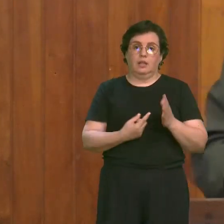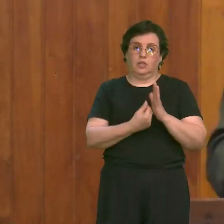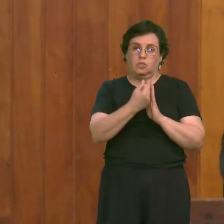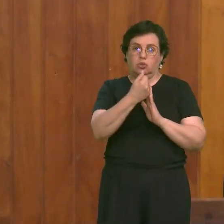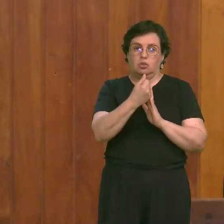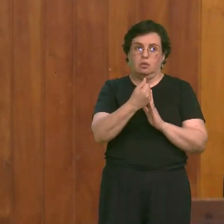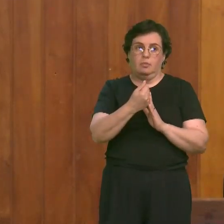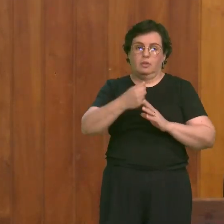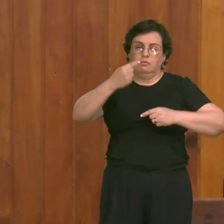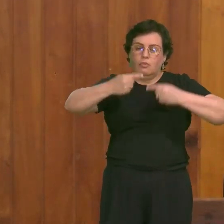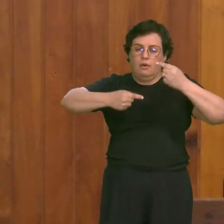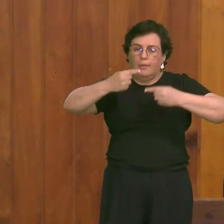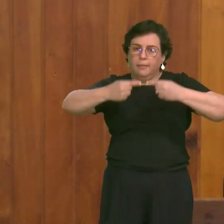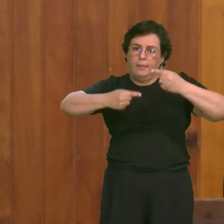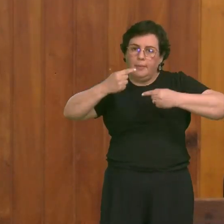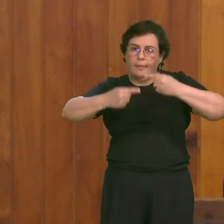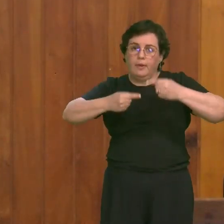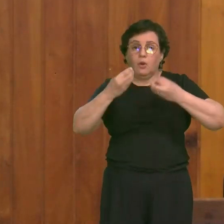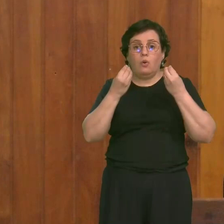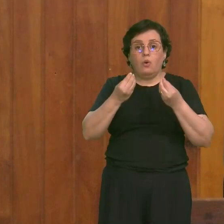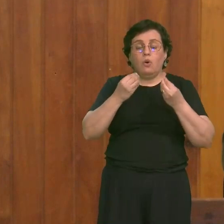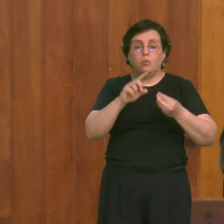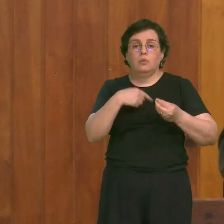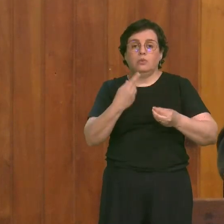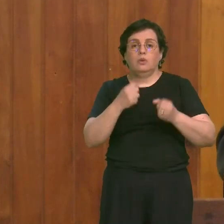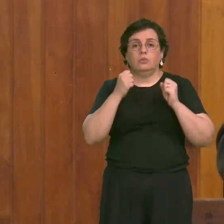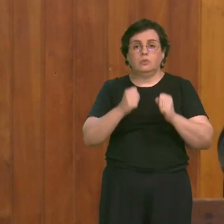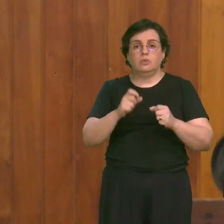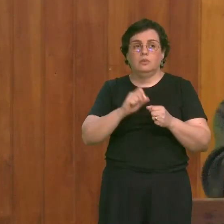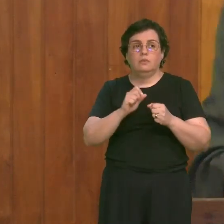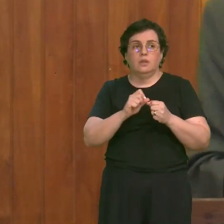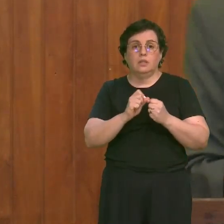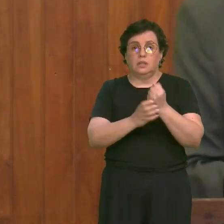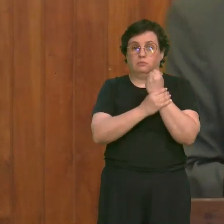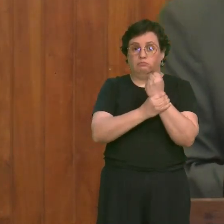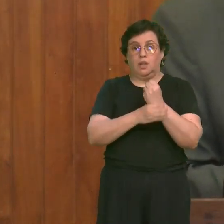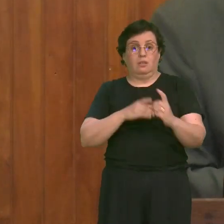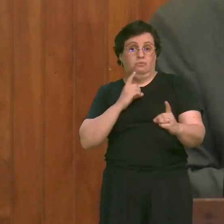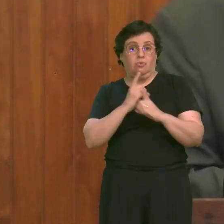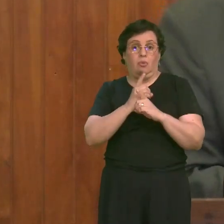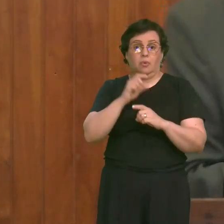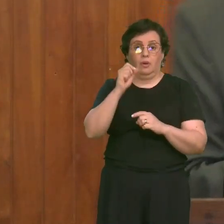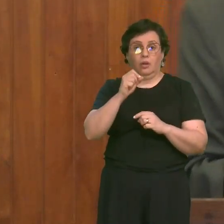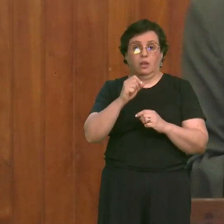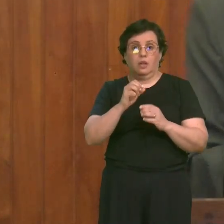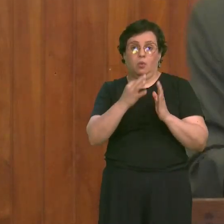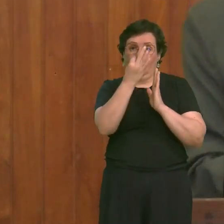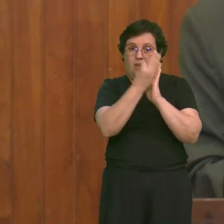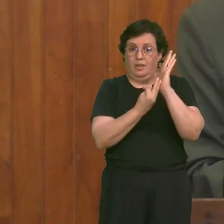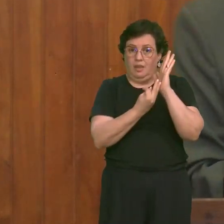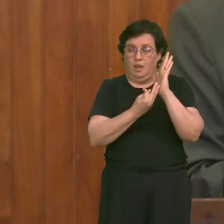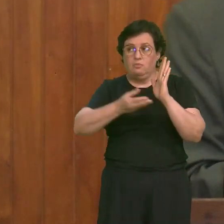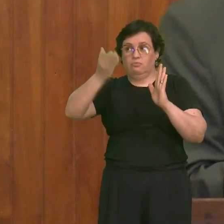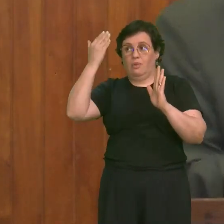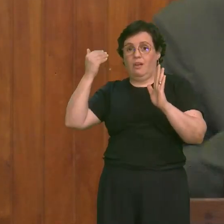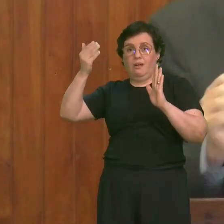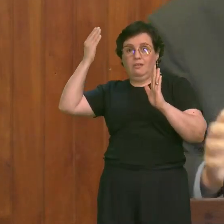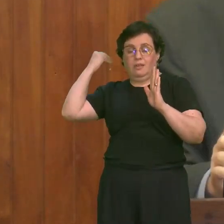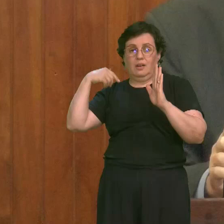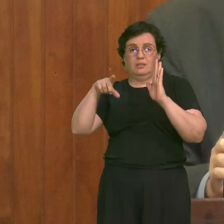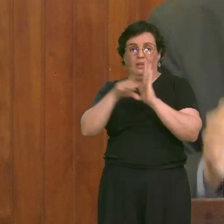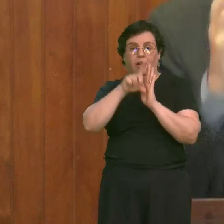debater O que é que nós poderíamos fazer de uma forma que fosse segura descobrimos que o texto original daquela lei